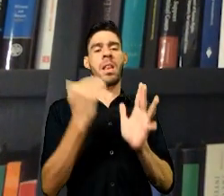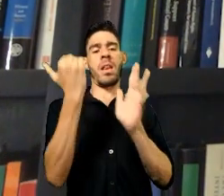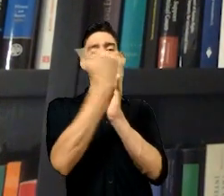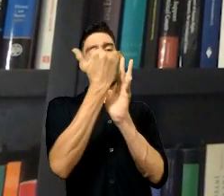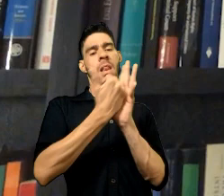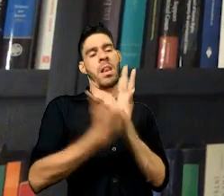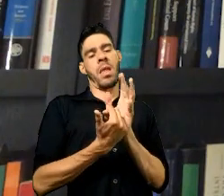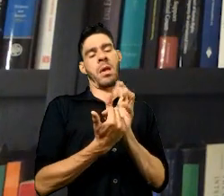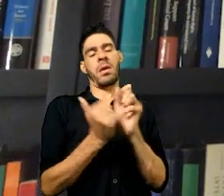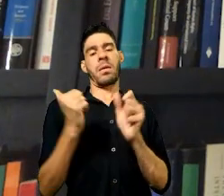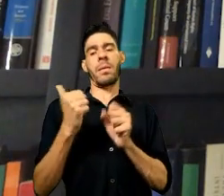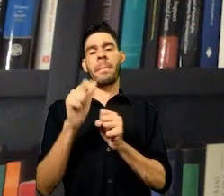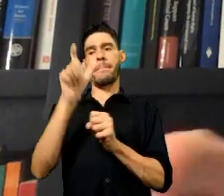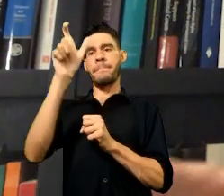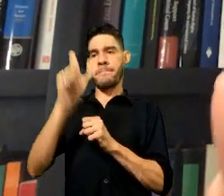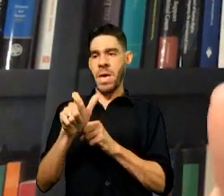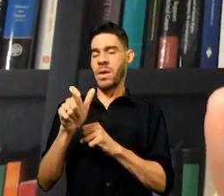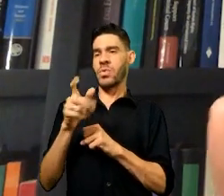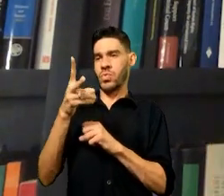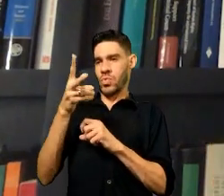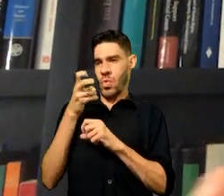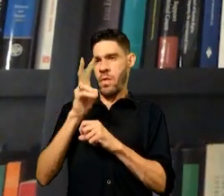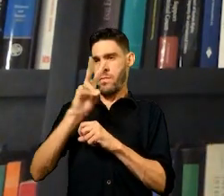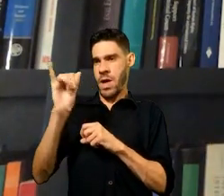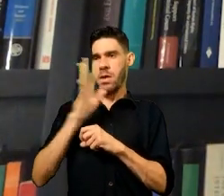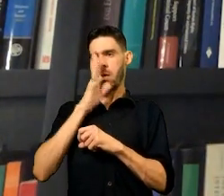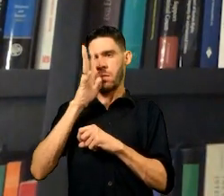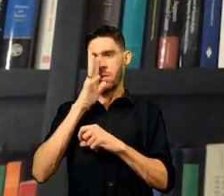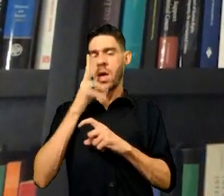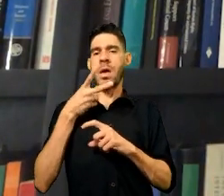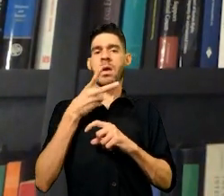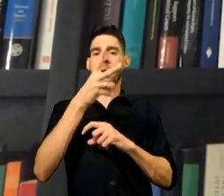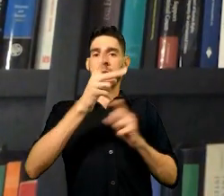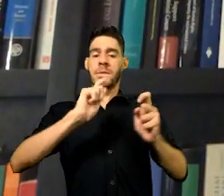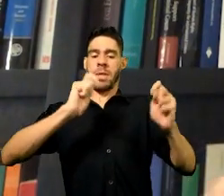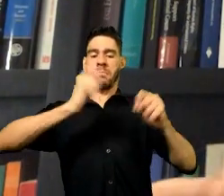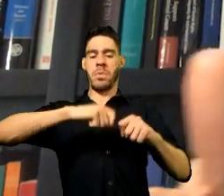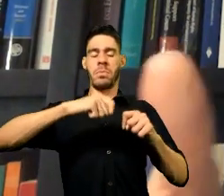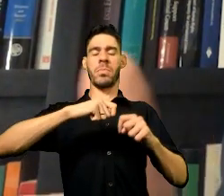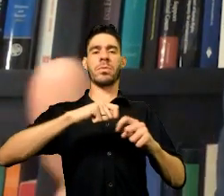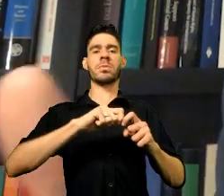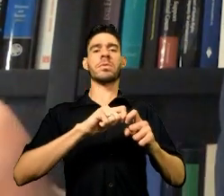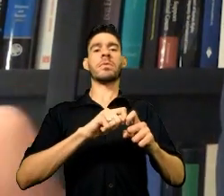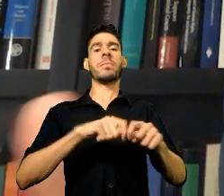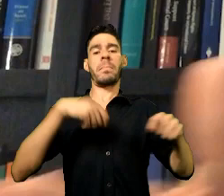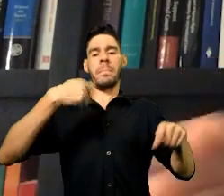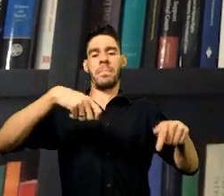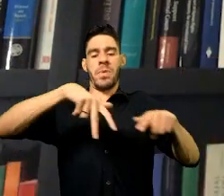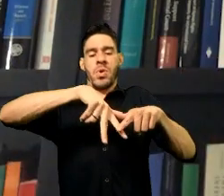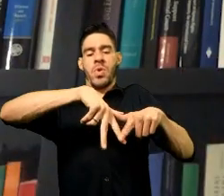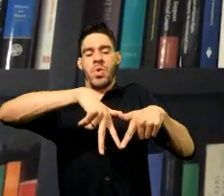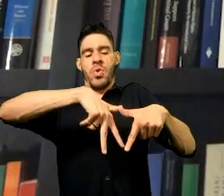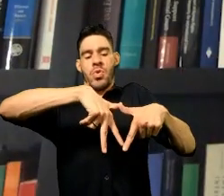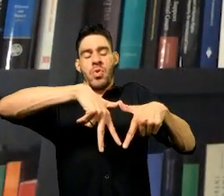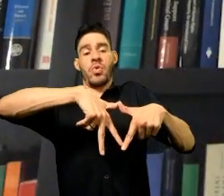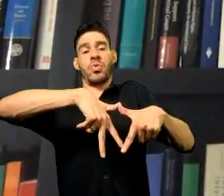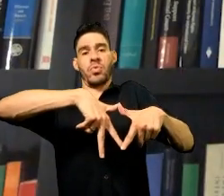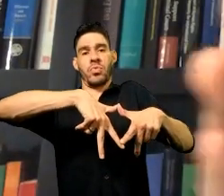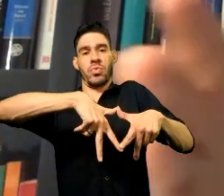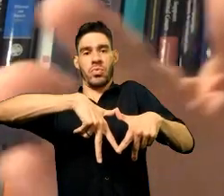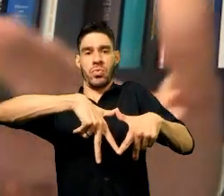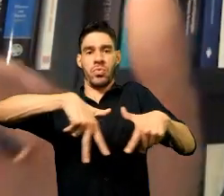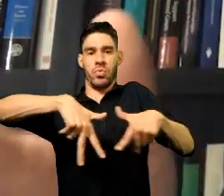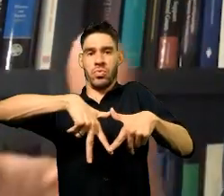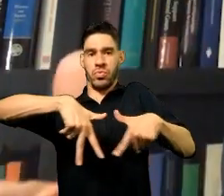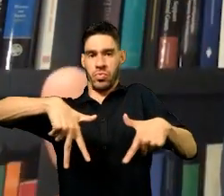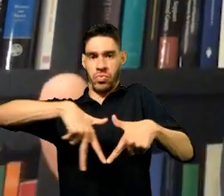lei dispõe que, ao lado da pessoa que será reconhecida, sempre que possível, nós deveremos